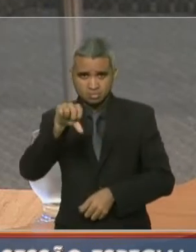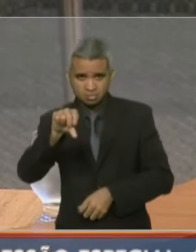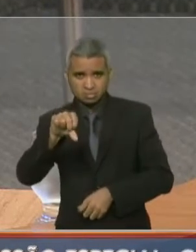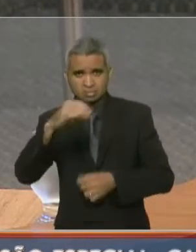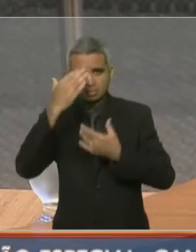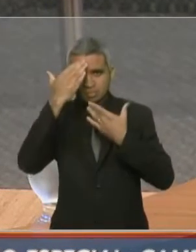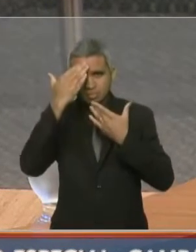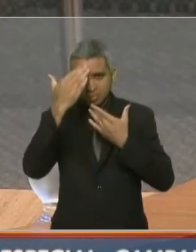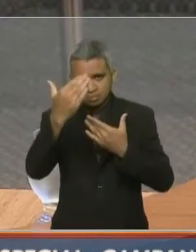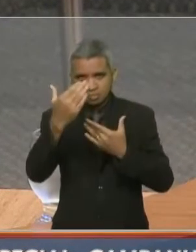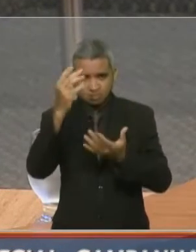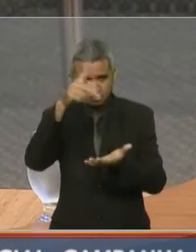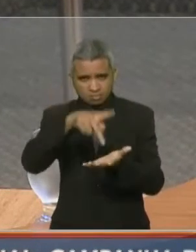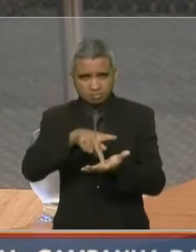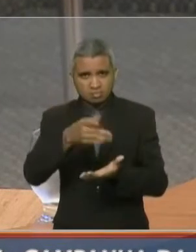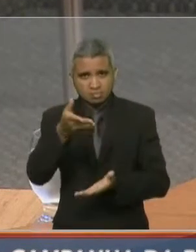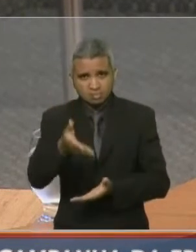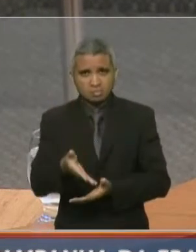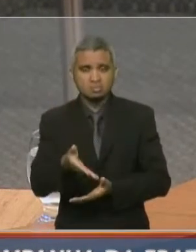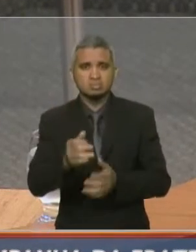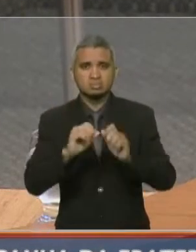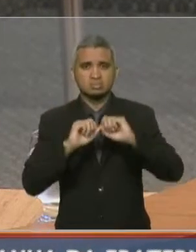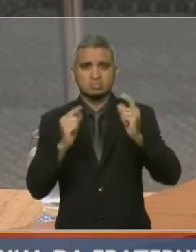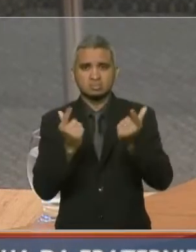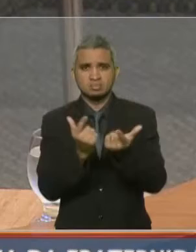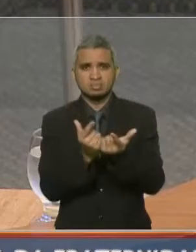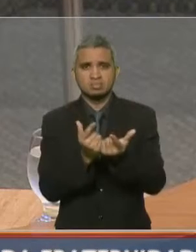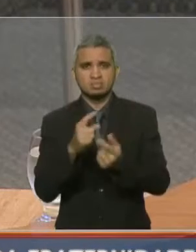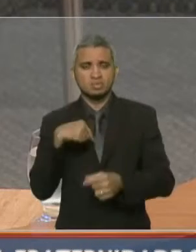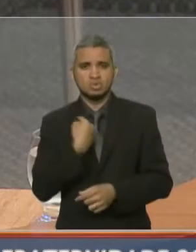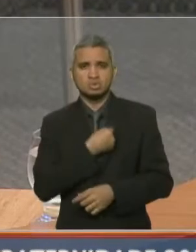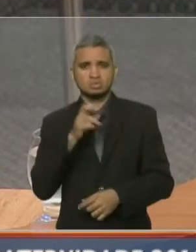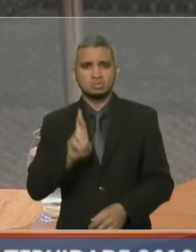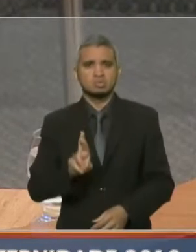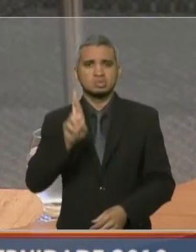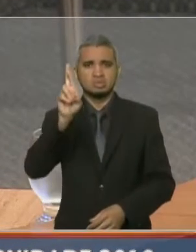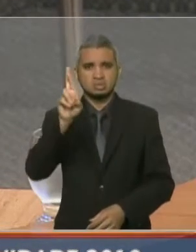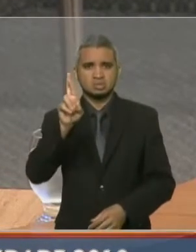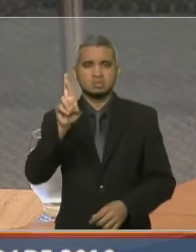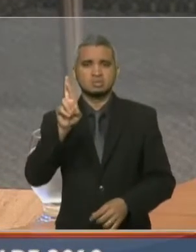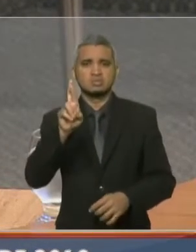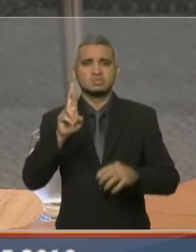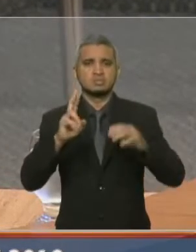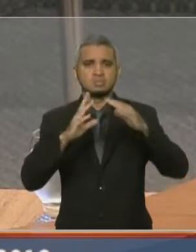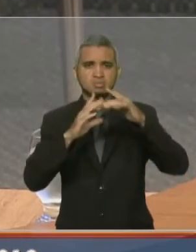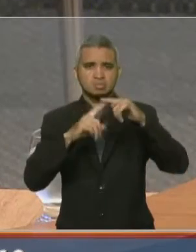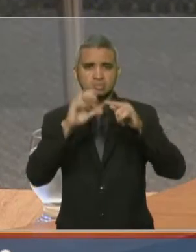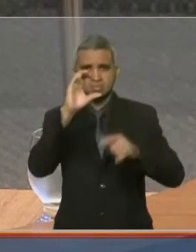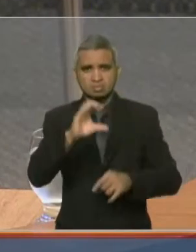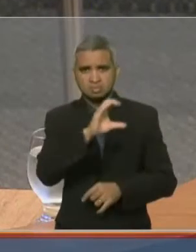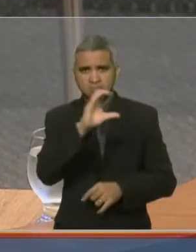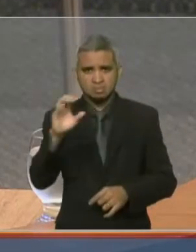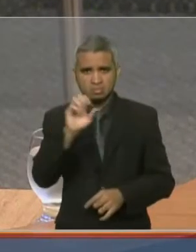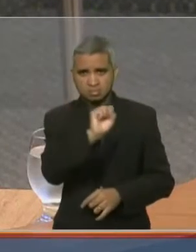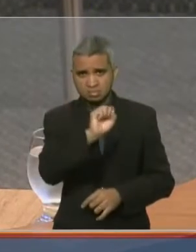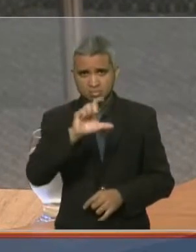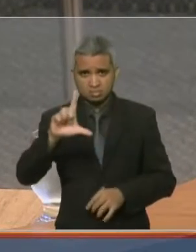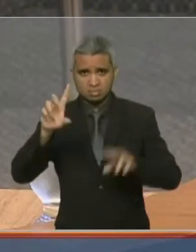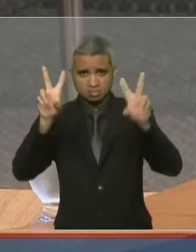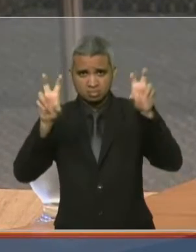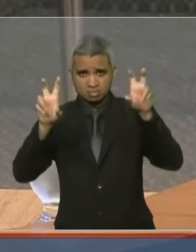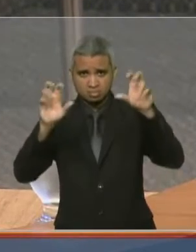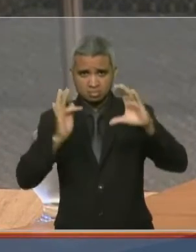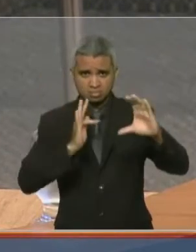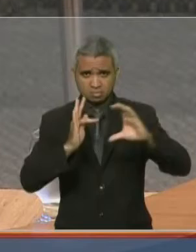aqui nesta casa, de estar falando em nome da Arquidiocese de São Luís, com esta temática da campanha da fraternidade. Que Deus